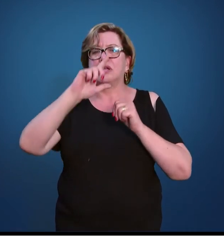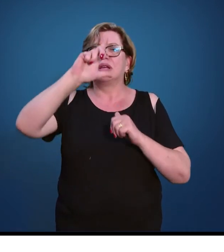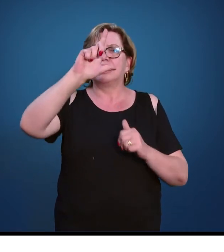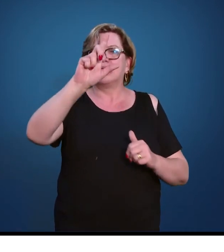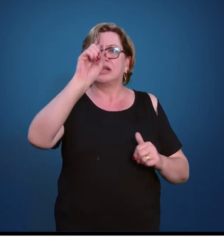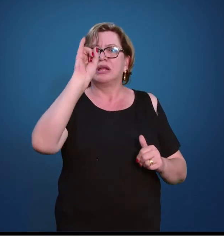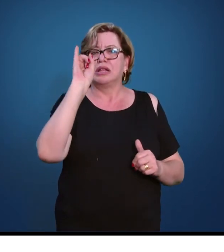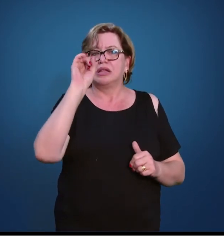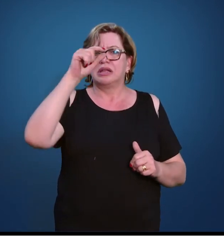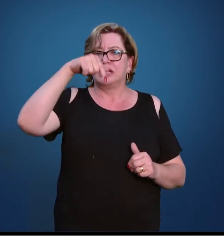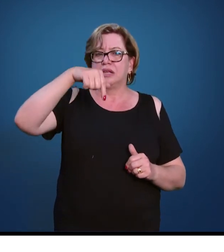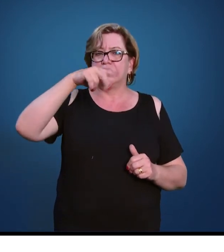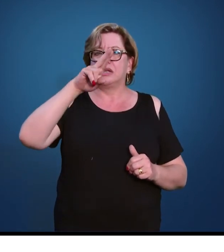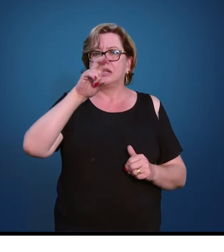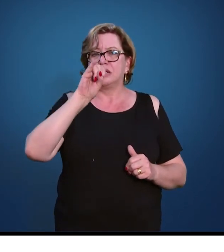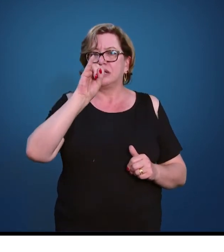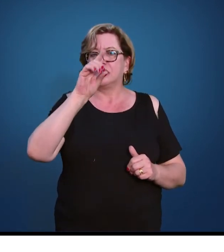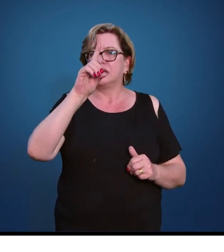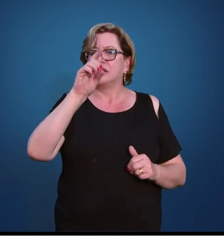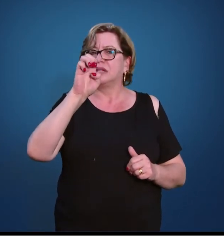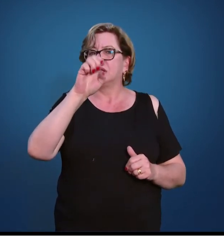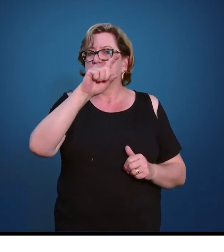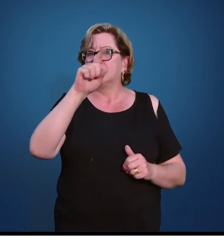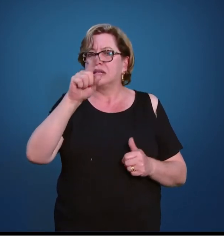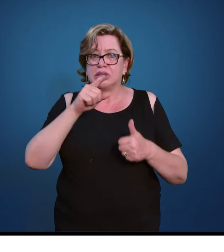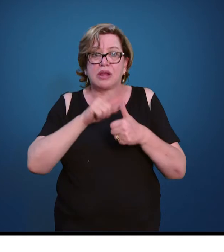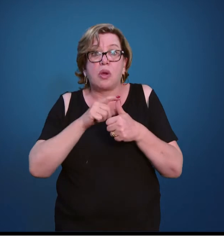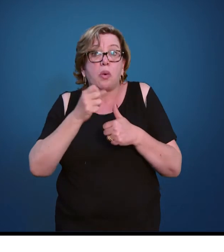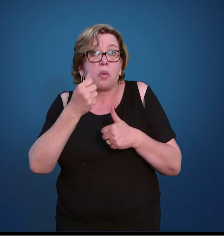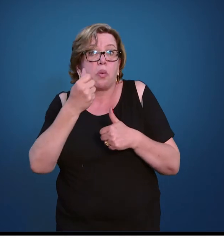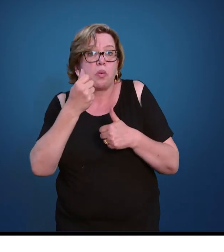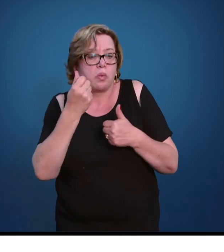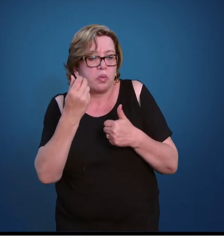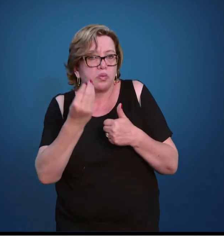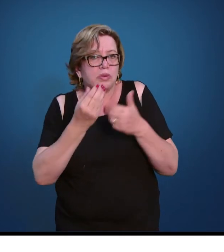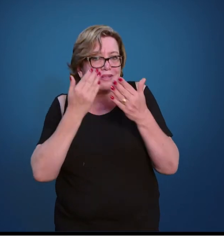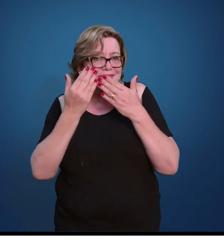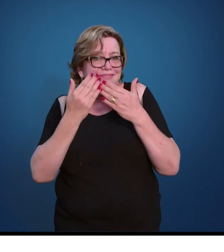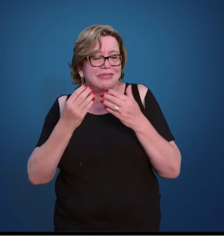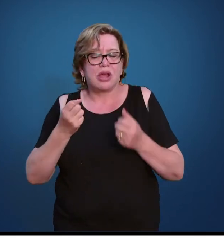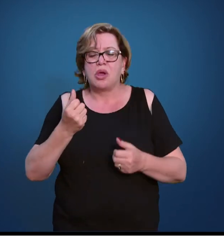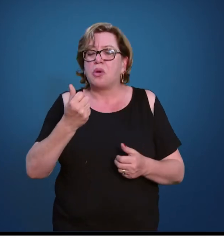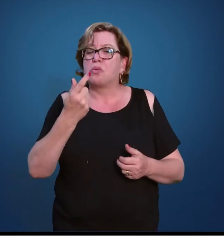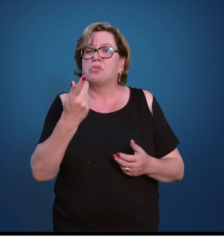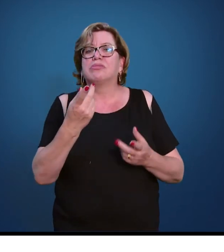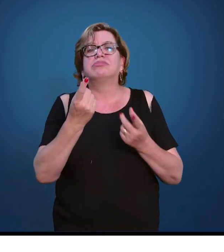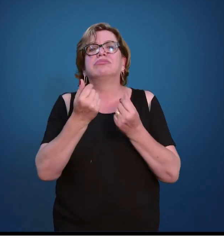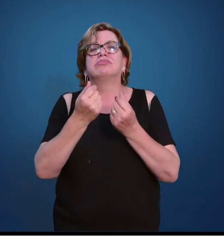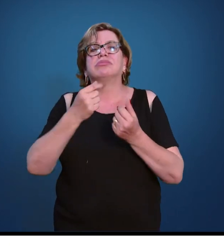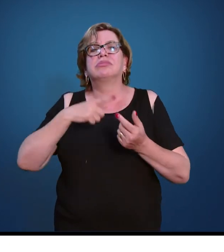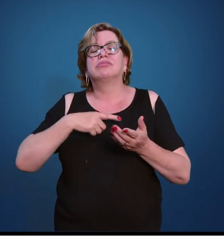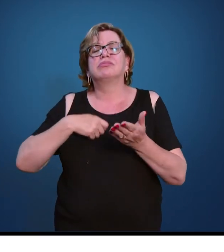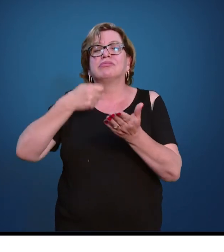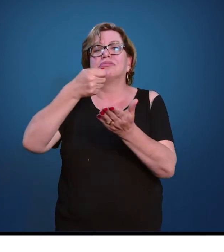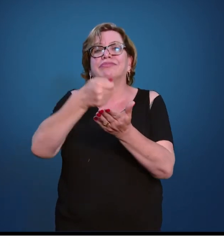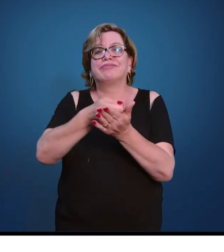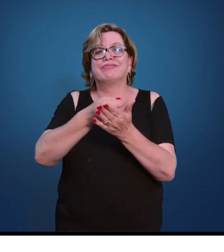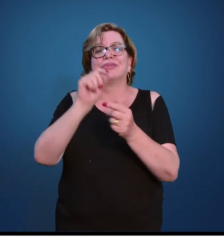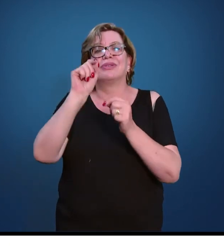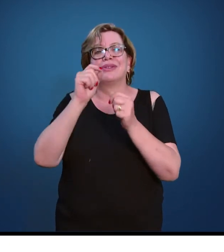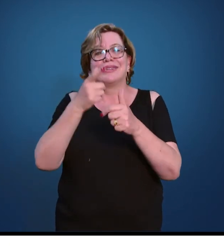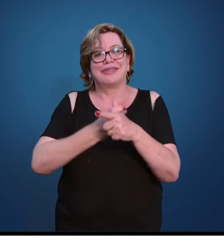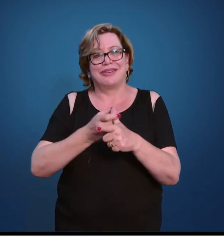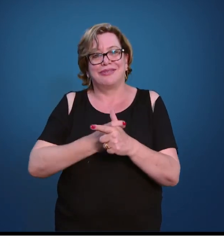liquidez, que é saber quanto que a empresa tem de dinheiro para pagar as suas contas. Essa é uma análise muito importante,